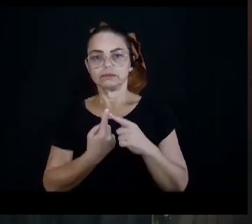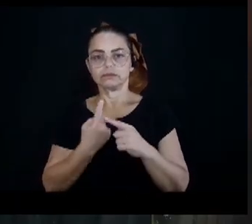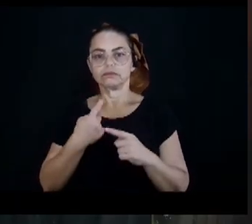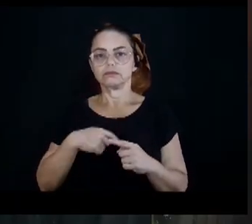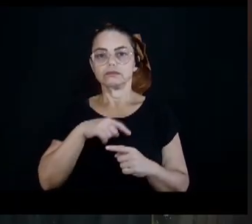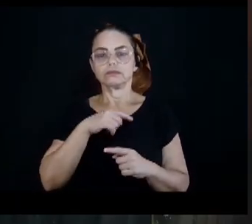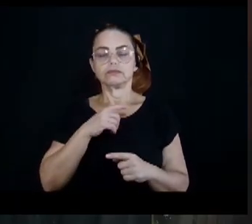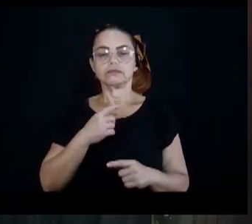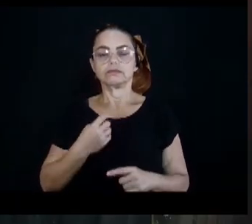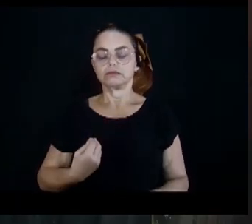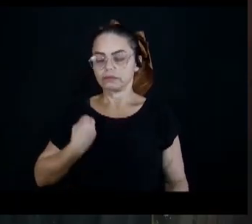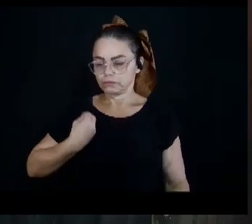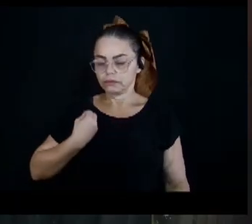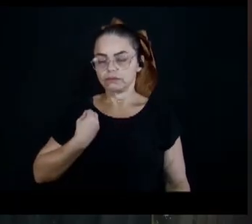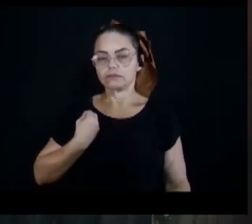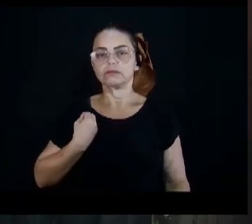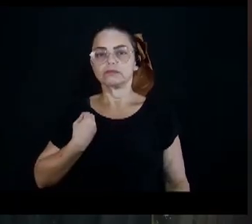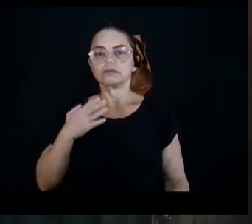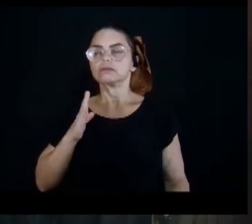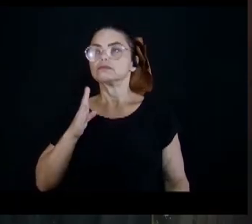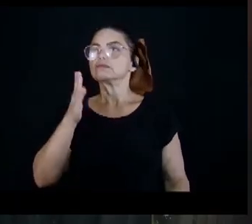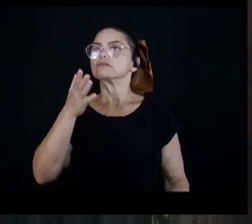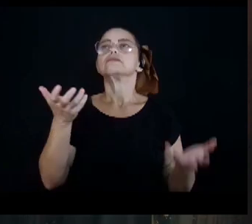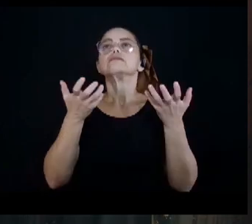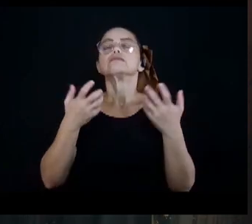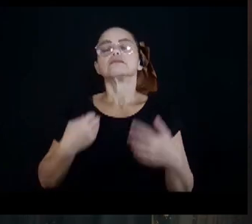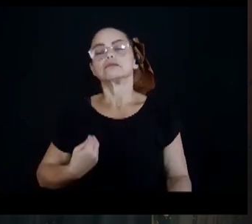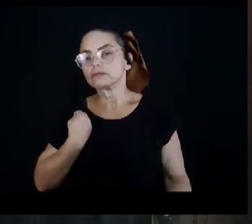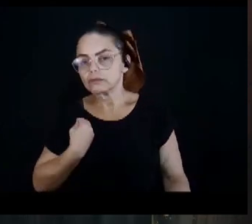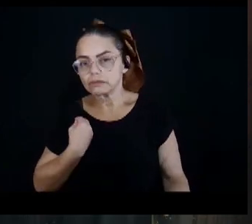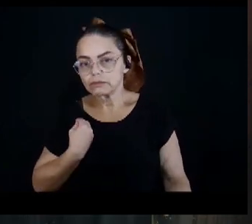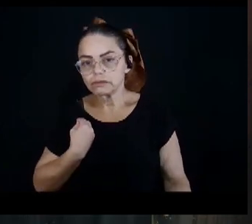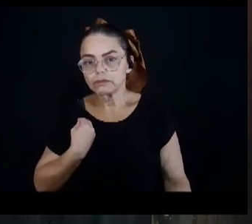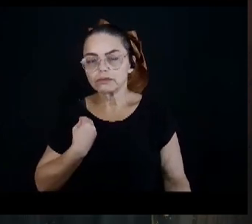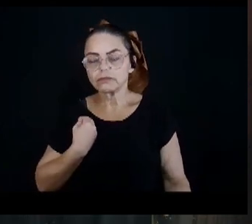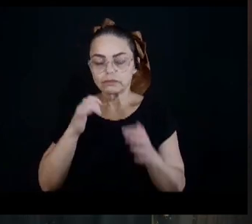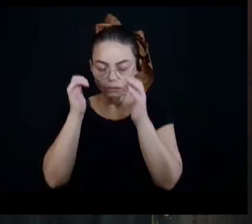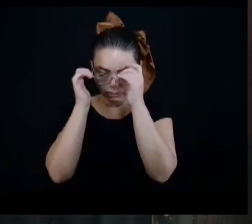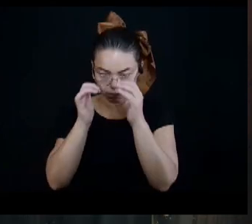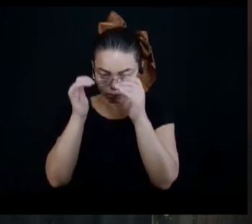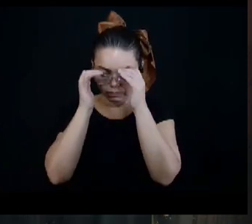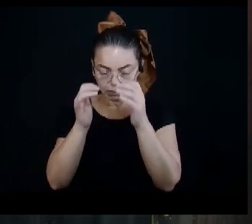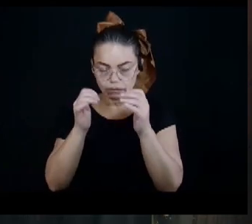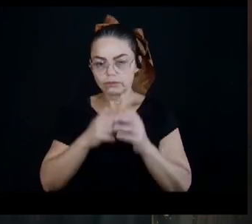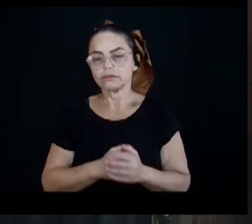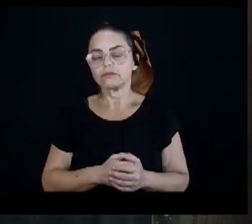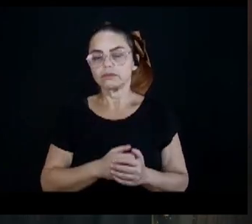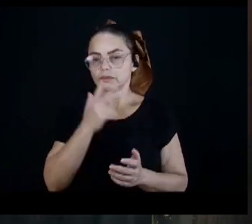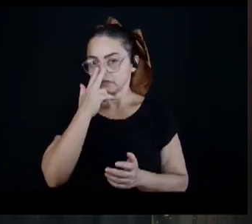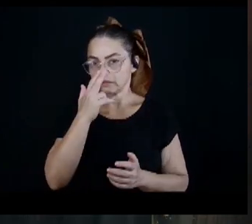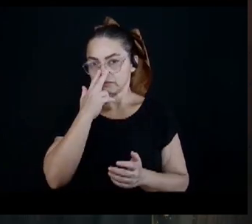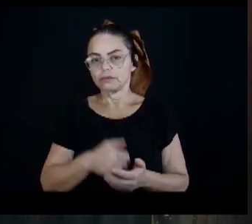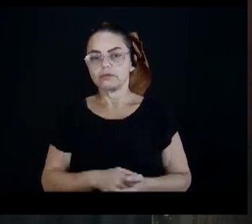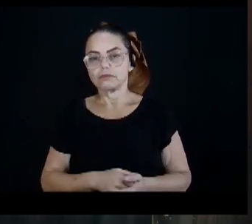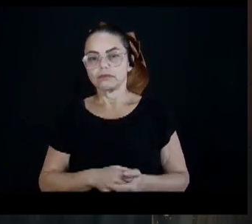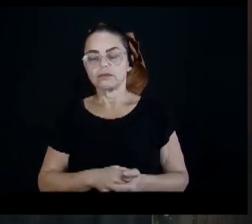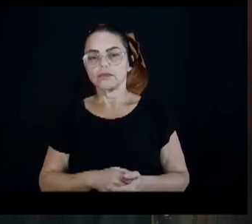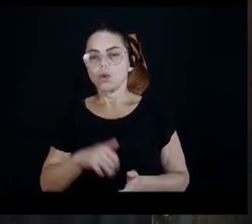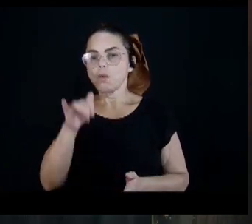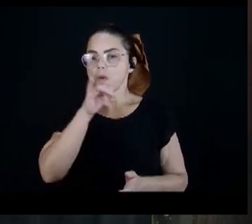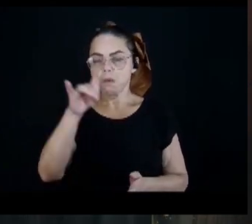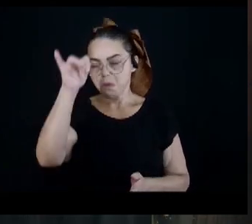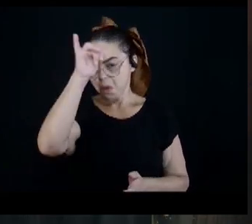onde eu quero e o que eu quero da minha vida. Então, são reflexões que parecem aí um estoicismo, né? Nós